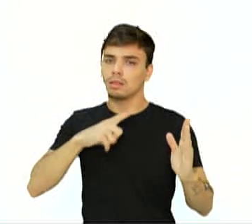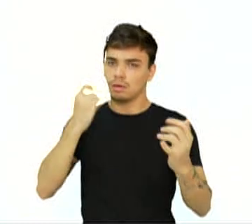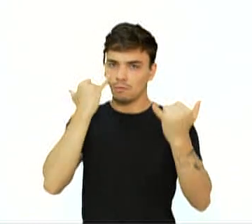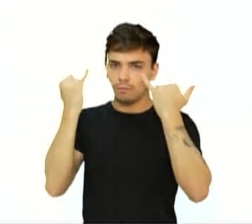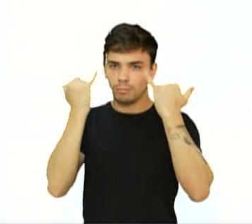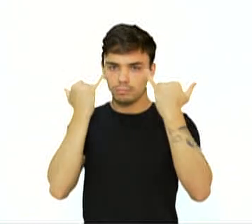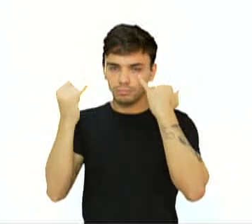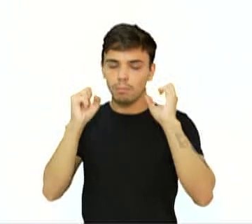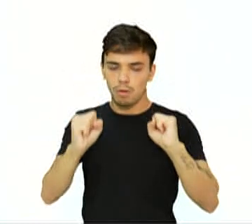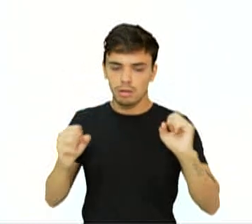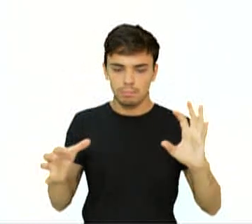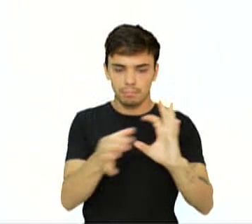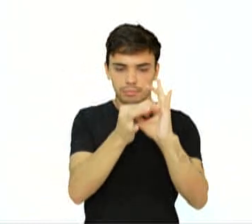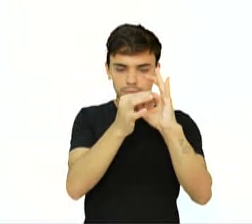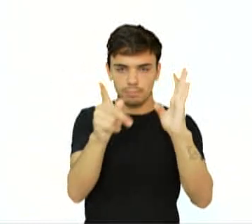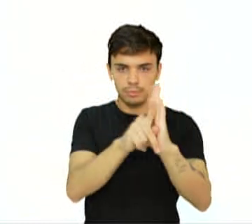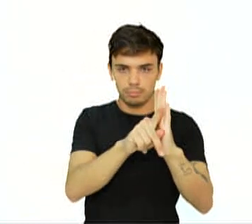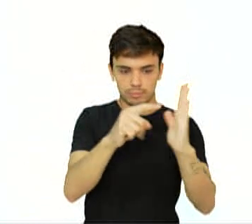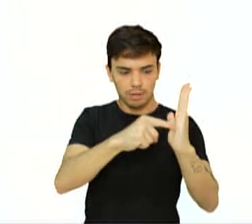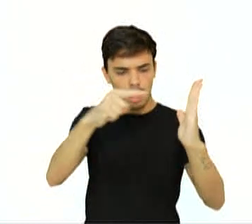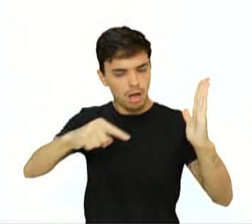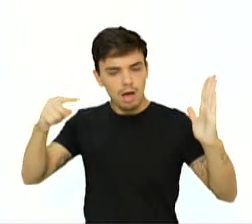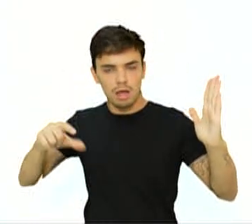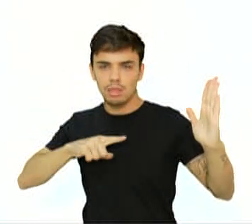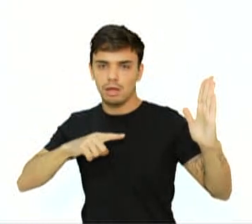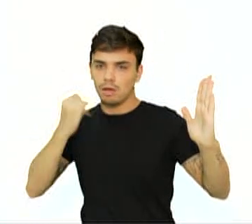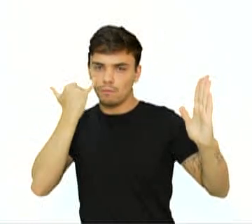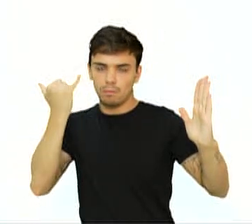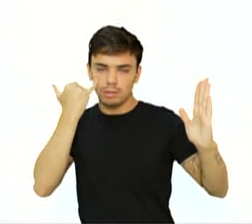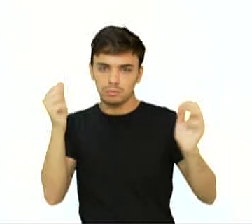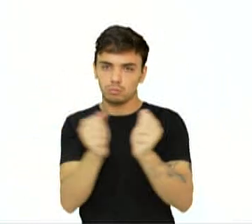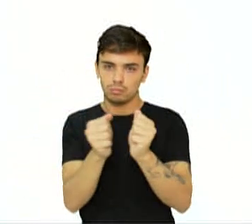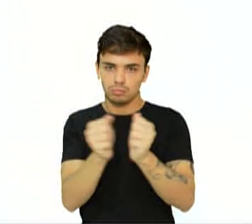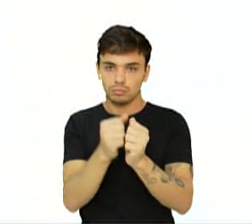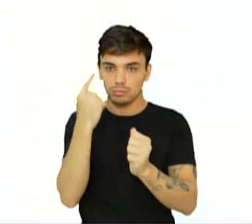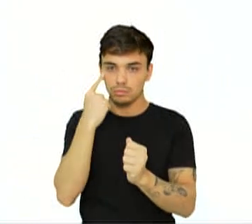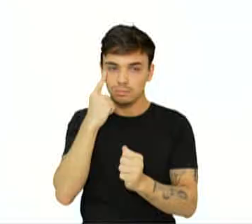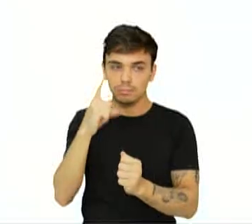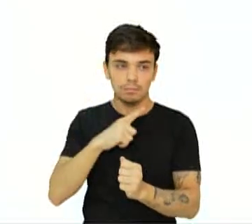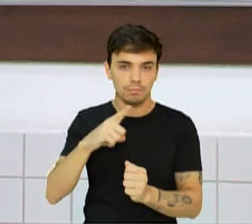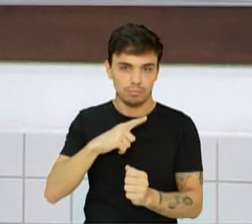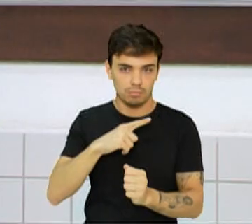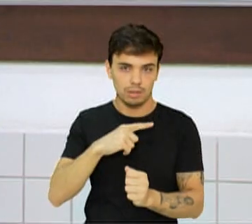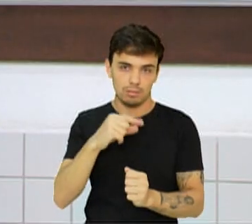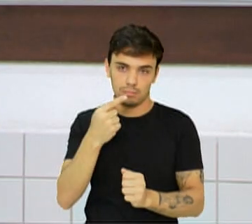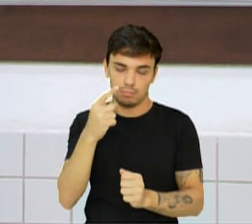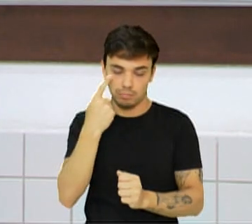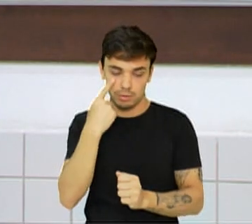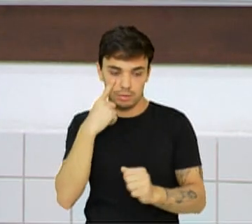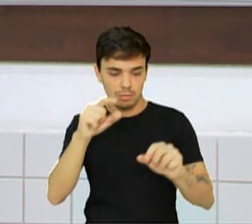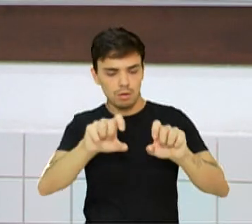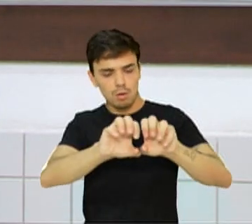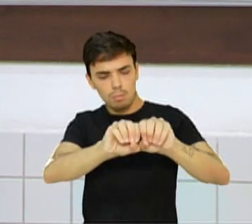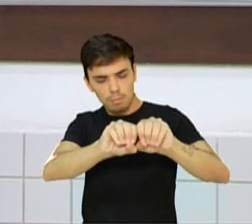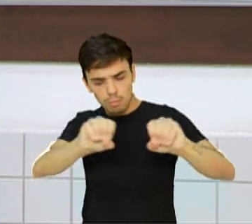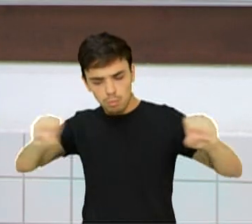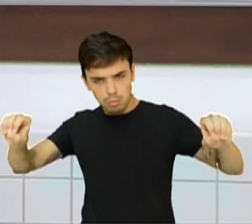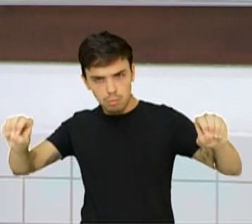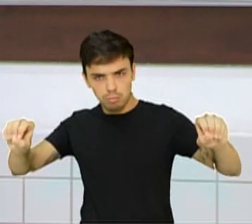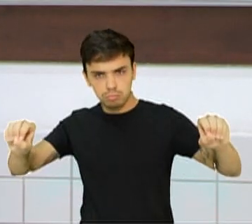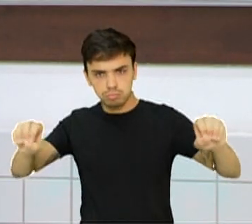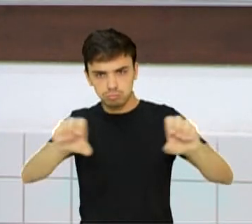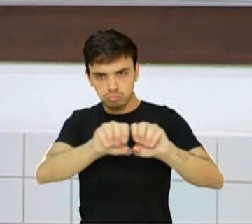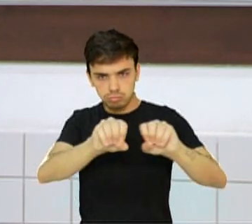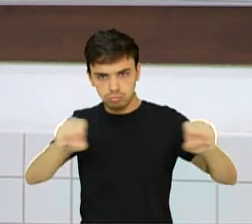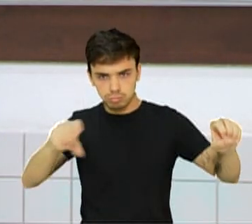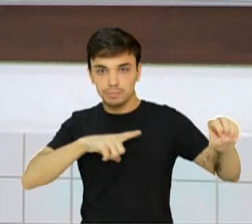numa onda uma informação. Por exemplo, eu posso ter uma corda musical, uma corda no